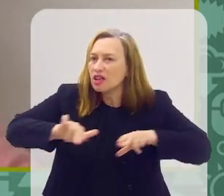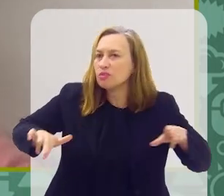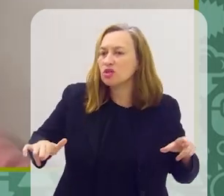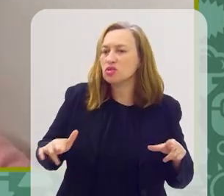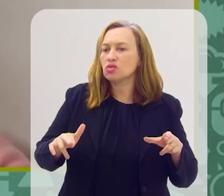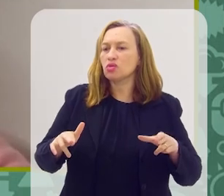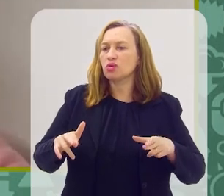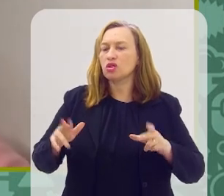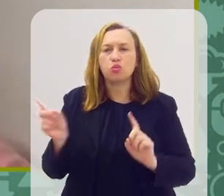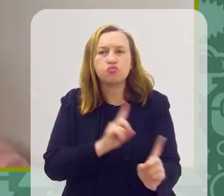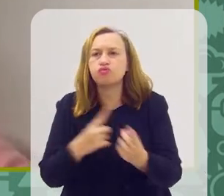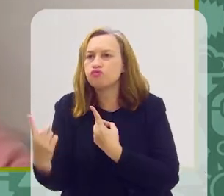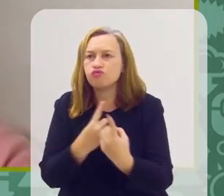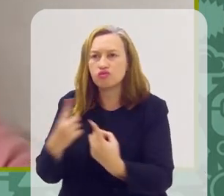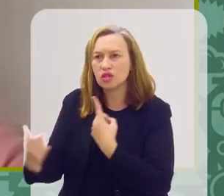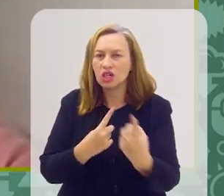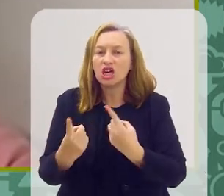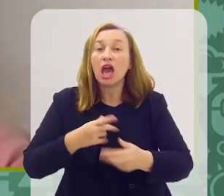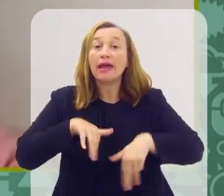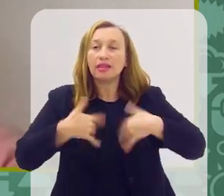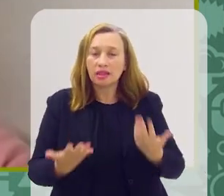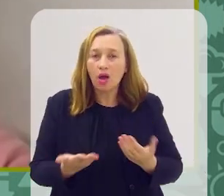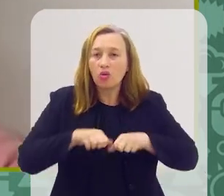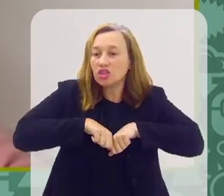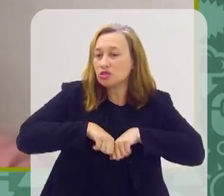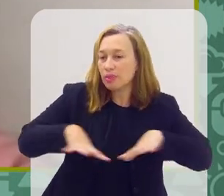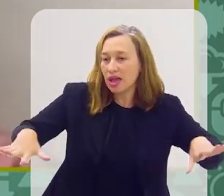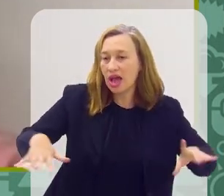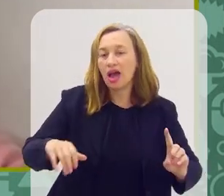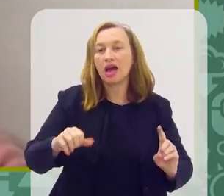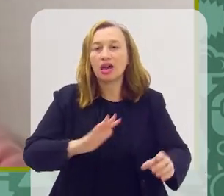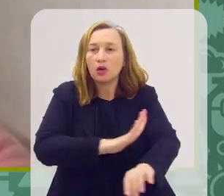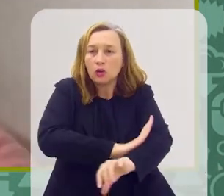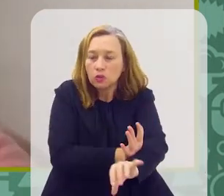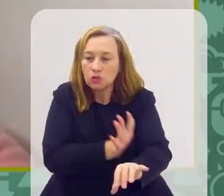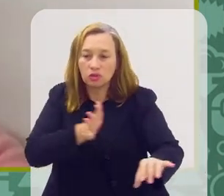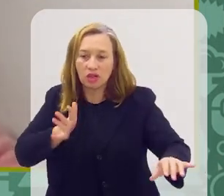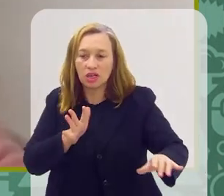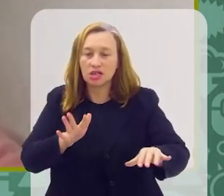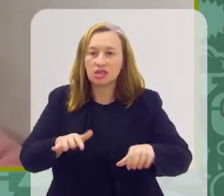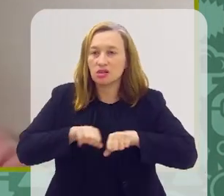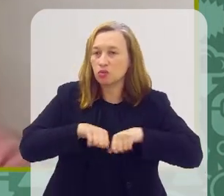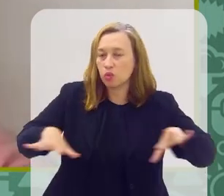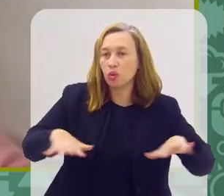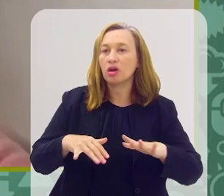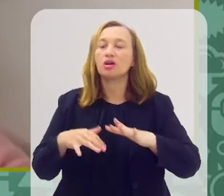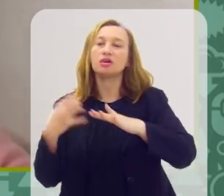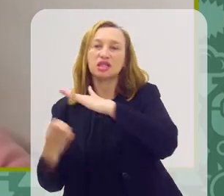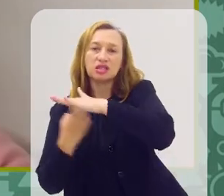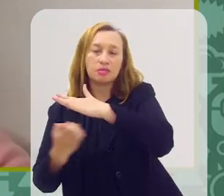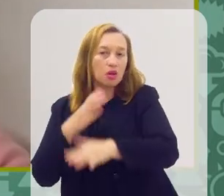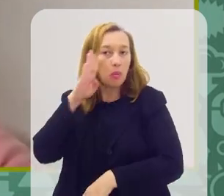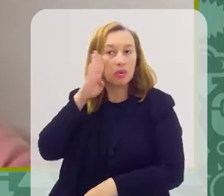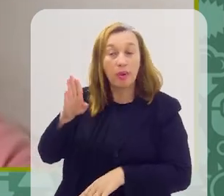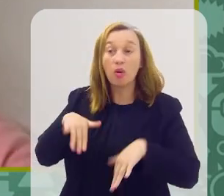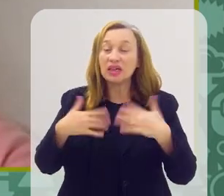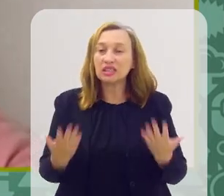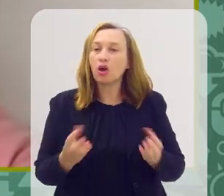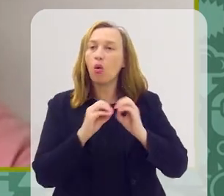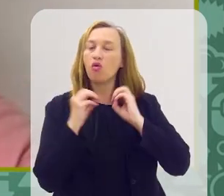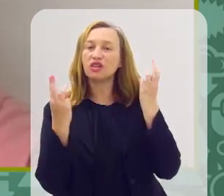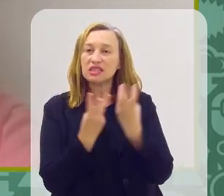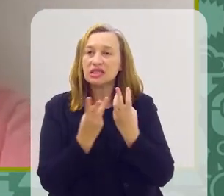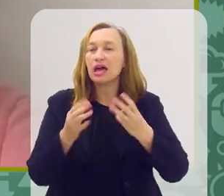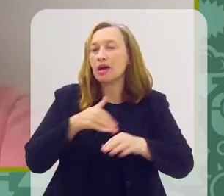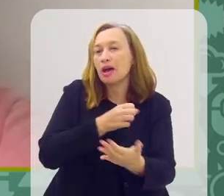as pessoas estão transitando por aí. Então, levar a educação antirracista para as empresas, para qualquer lugar, é fundamental. Então, a